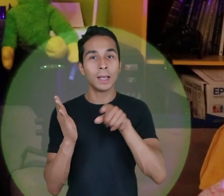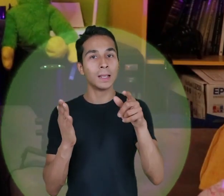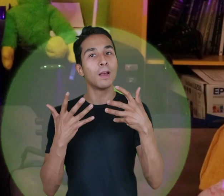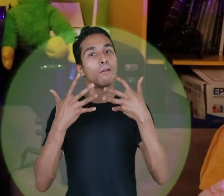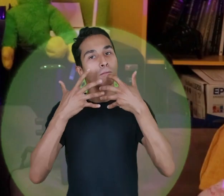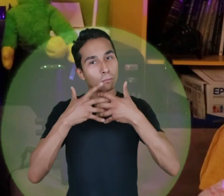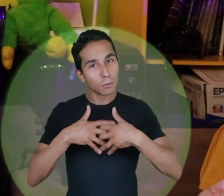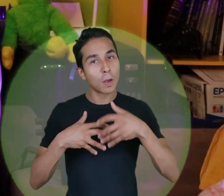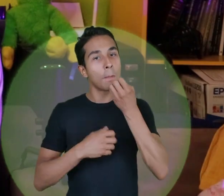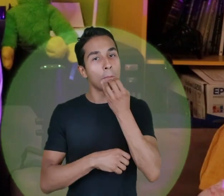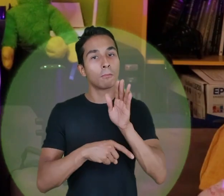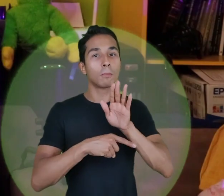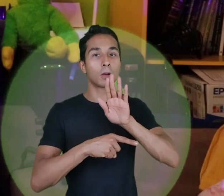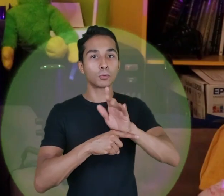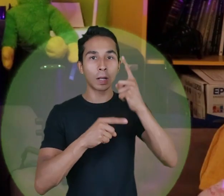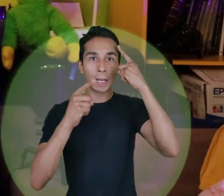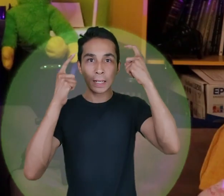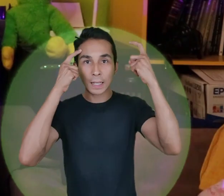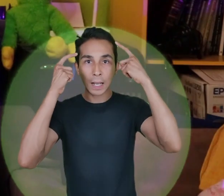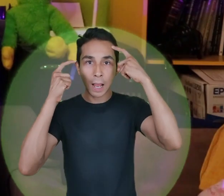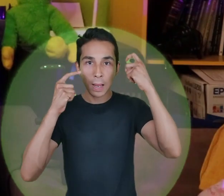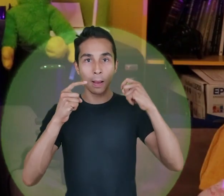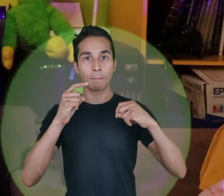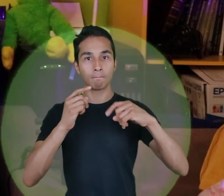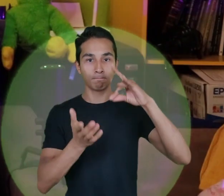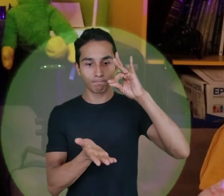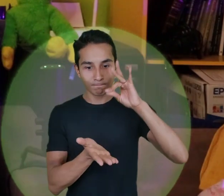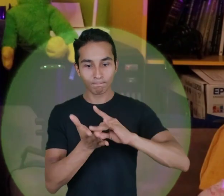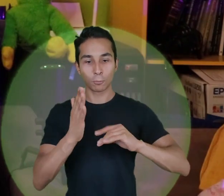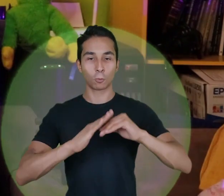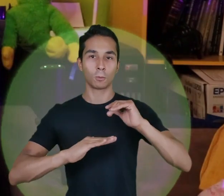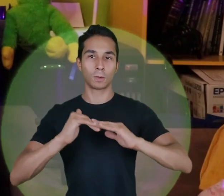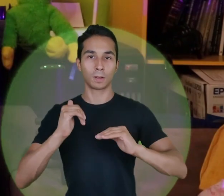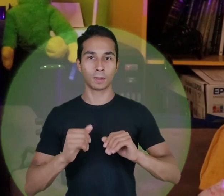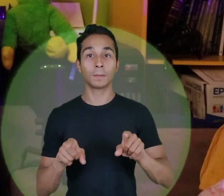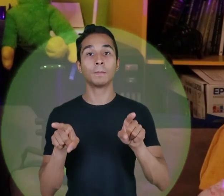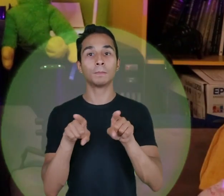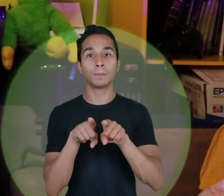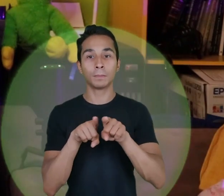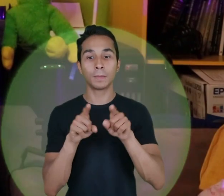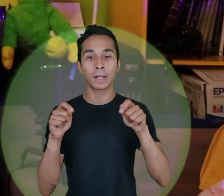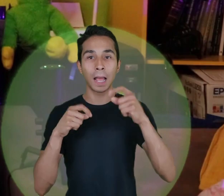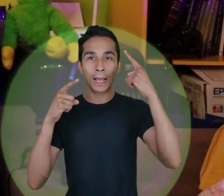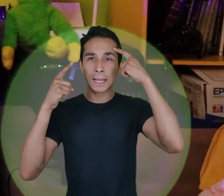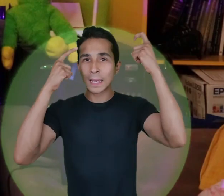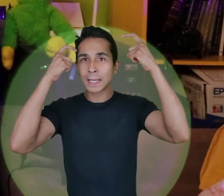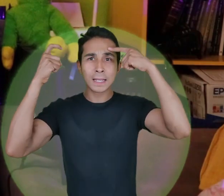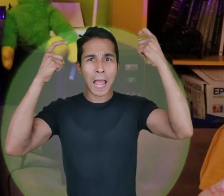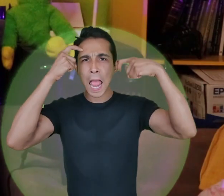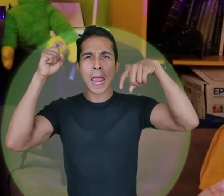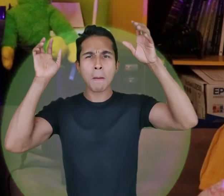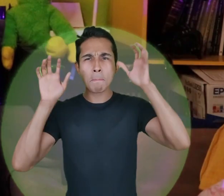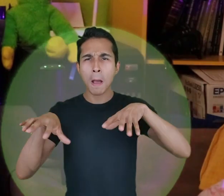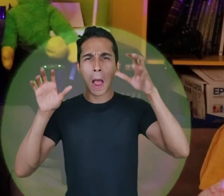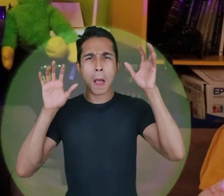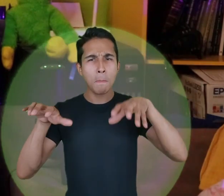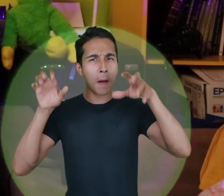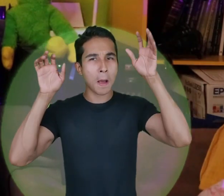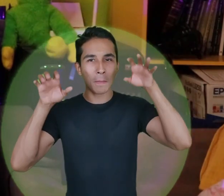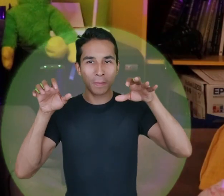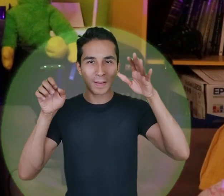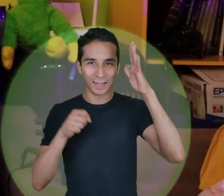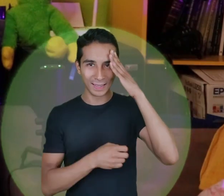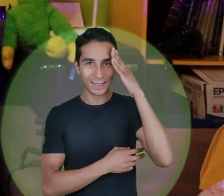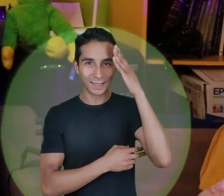mentais, coisas que funcionam para você lembrar, associações de ideias. A gente tem o brainstorm, né, ou o toró de ideias, abrasileirando